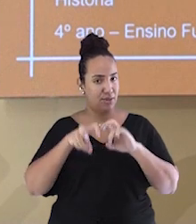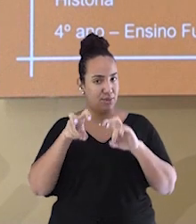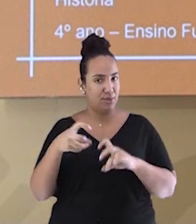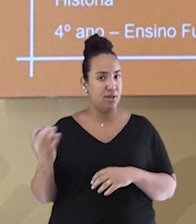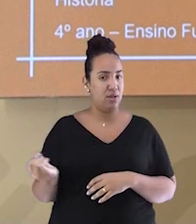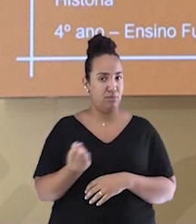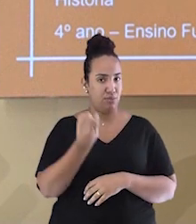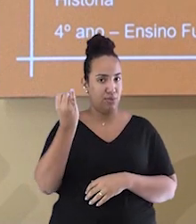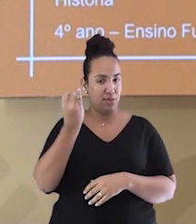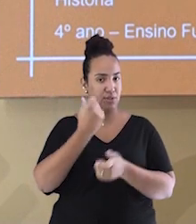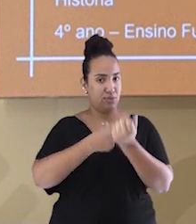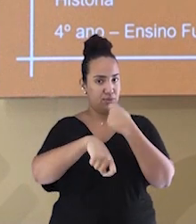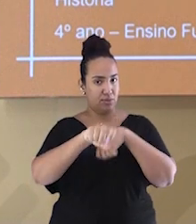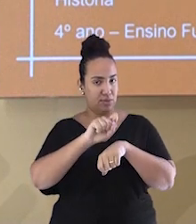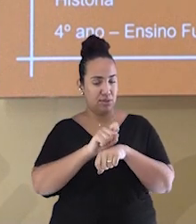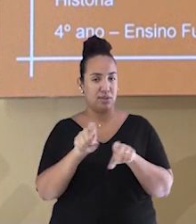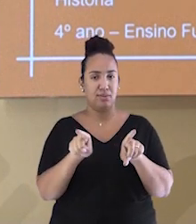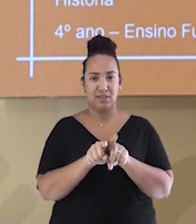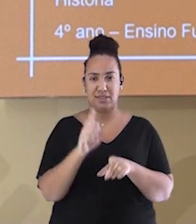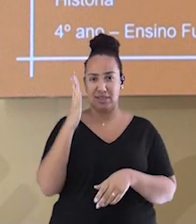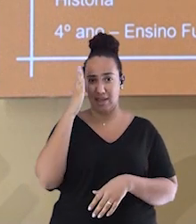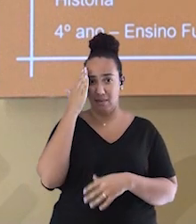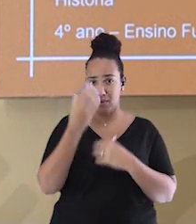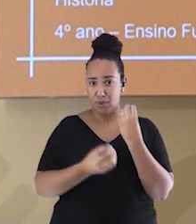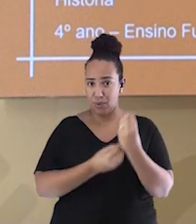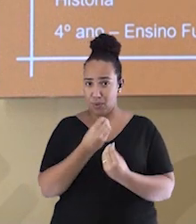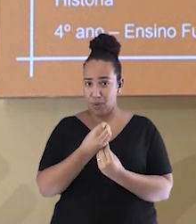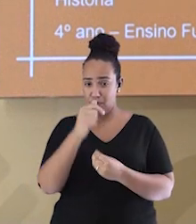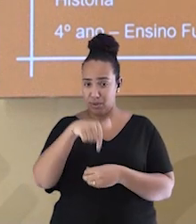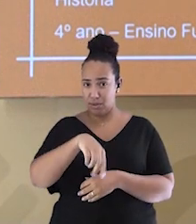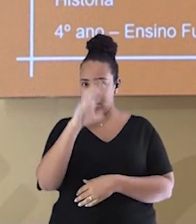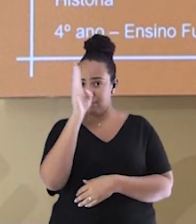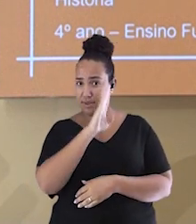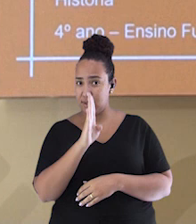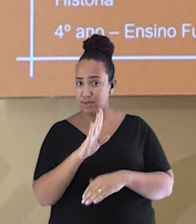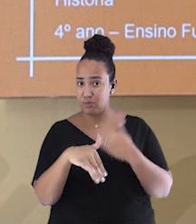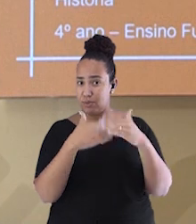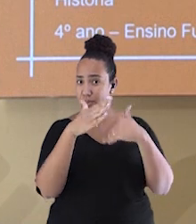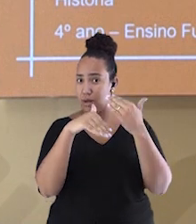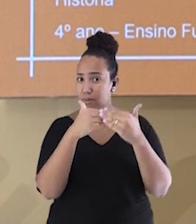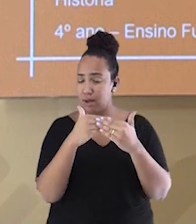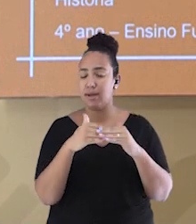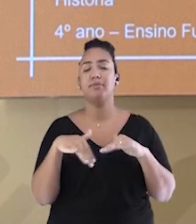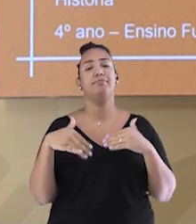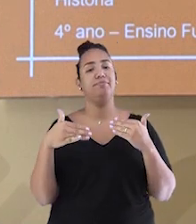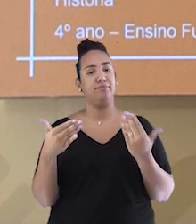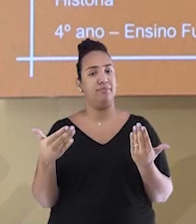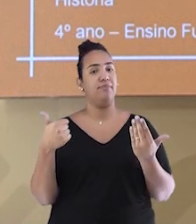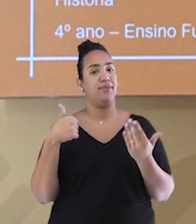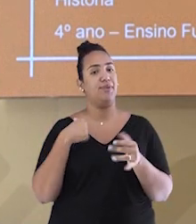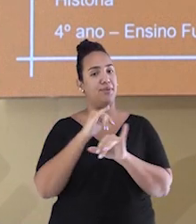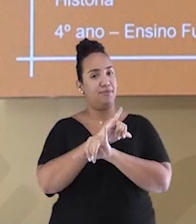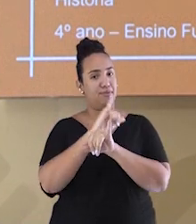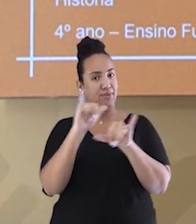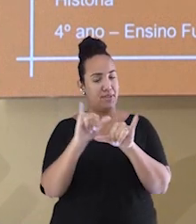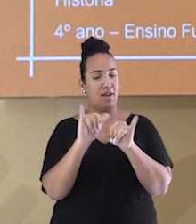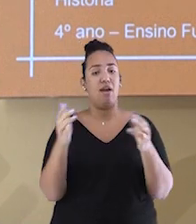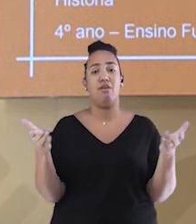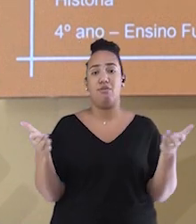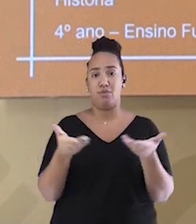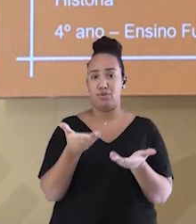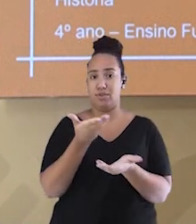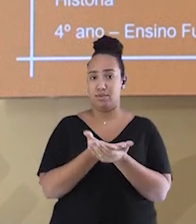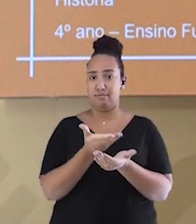Sabe como ela se desenvolveu aqui no Brasil? Não? Então eu te conto. Isso é o que aprenderemos na aula